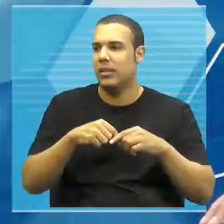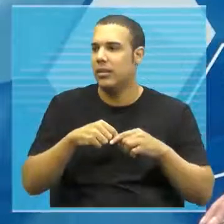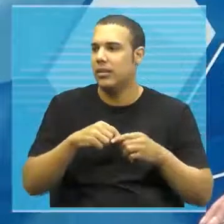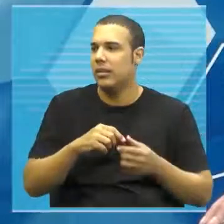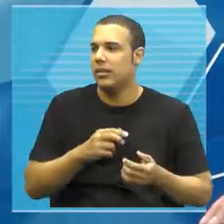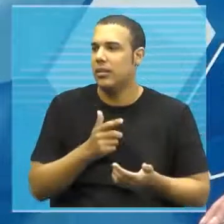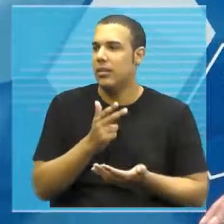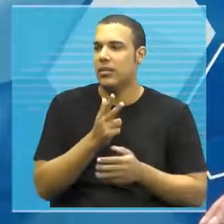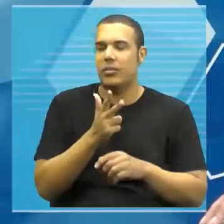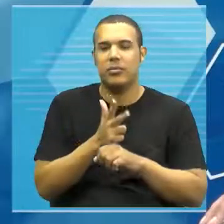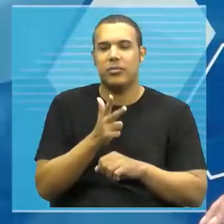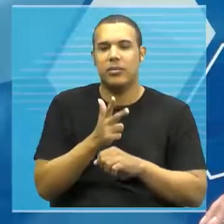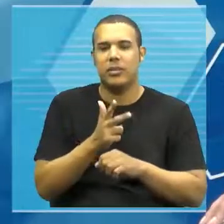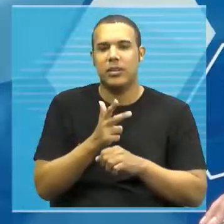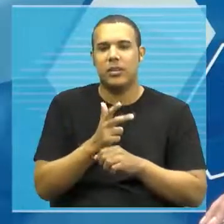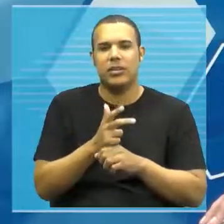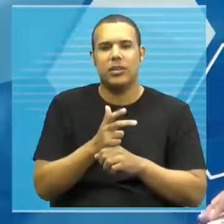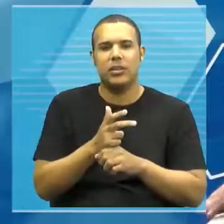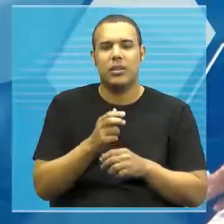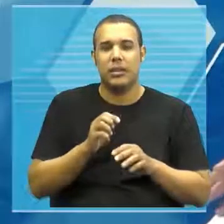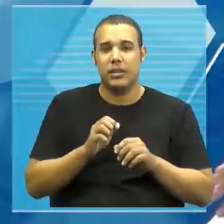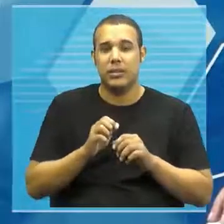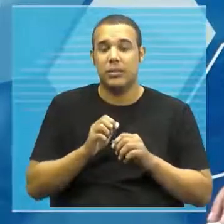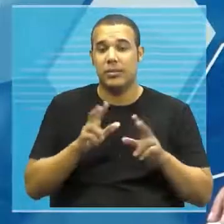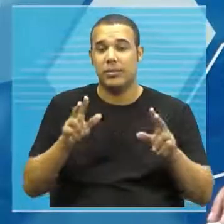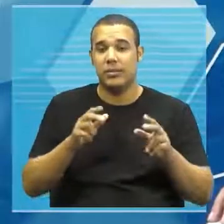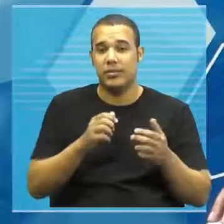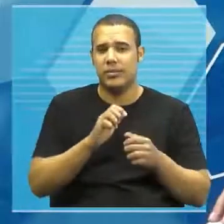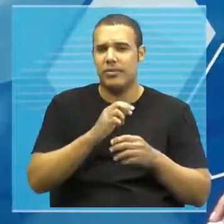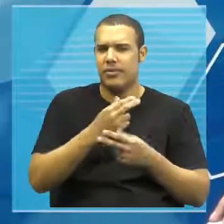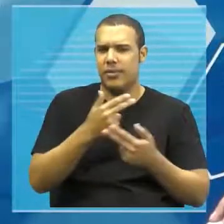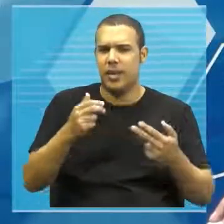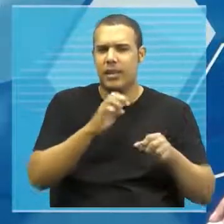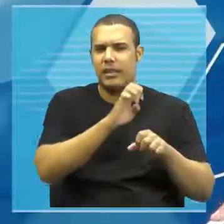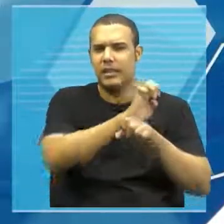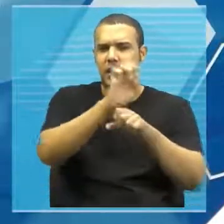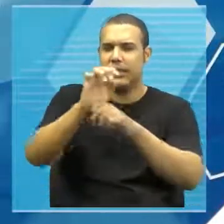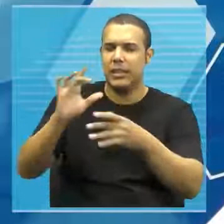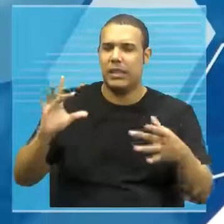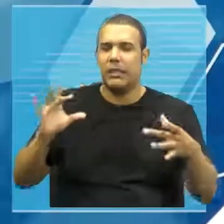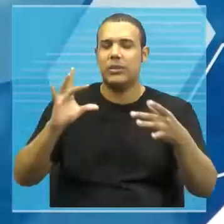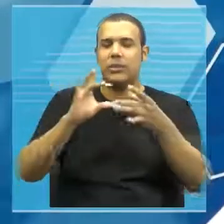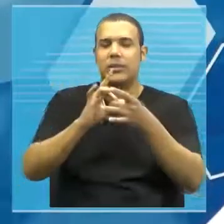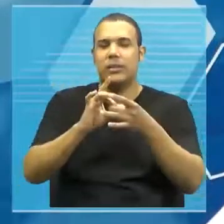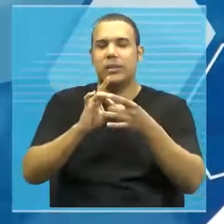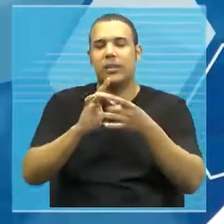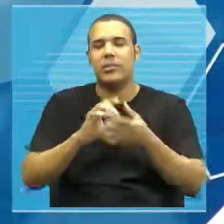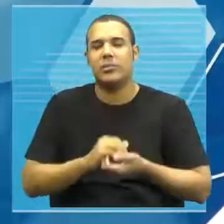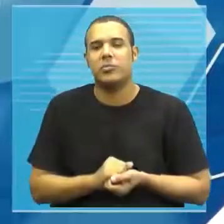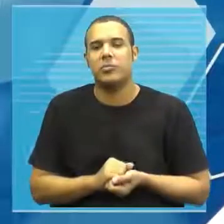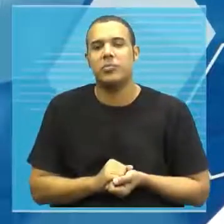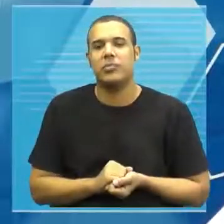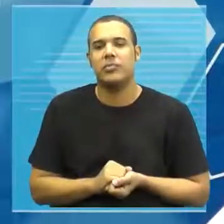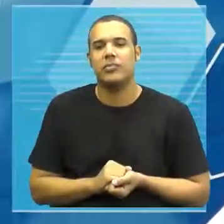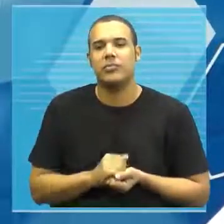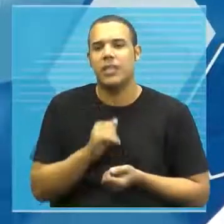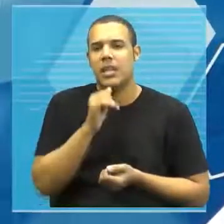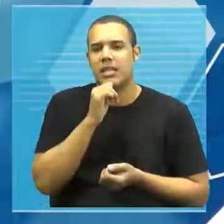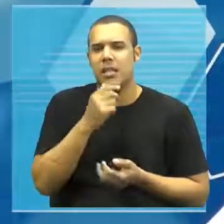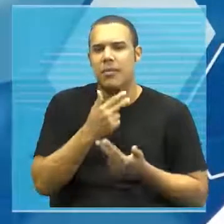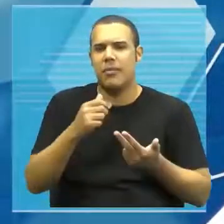de quilômetros pelo Estado do Piauí e estamos conectados em áudio em vídeo com a com